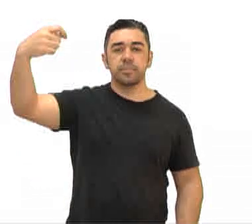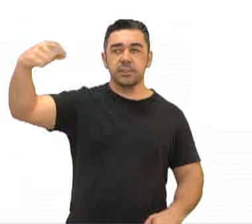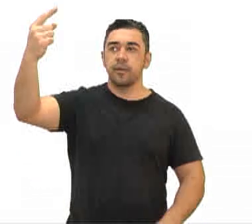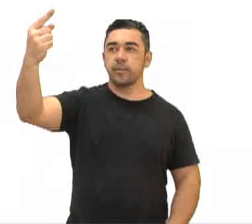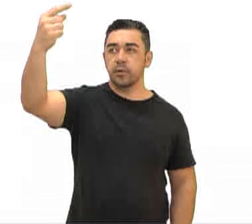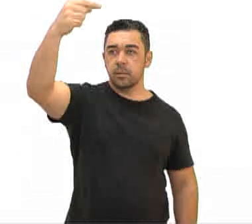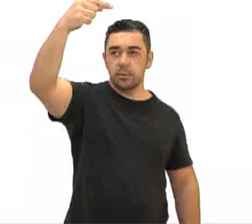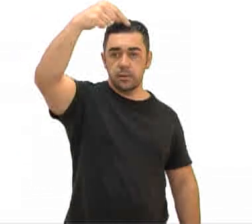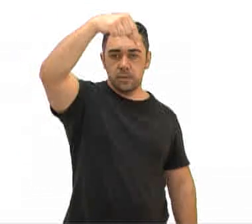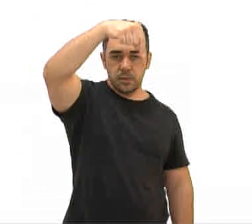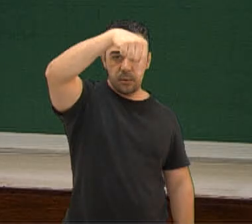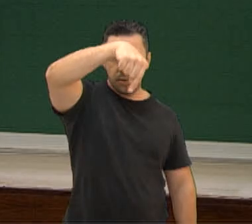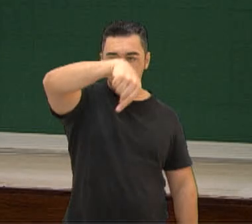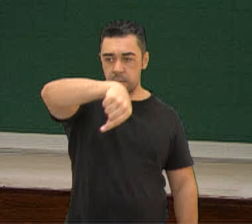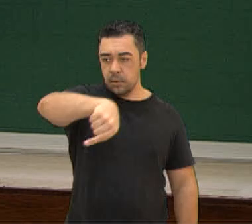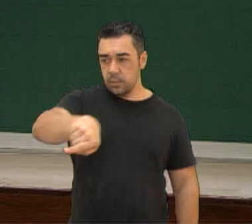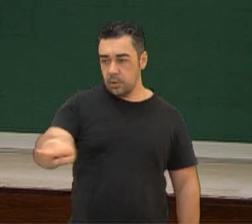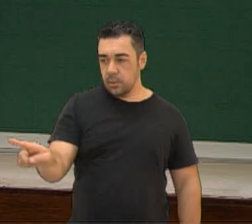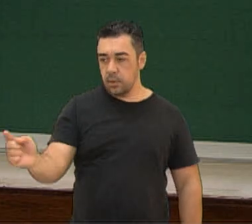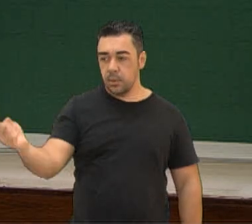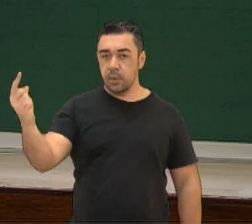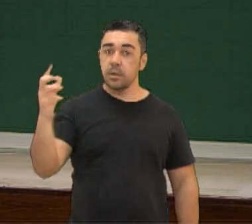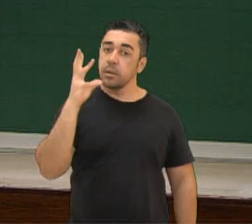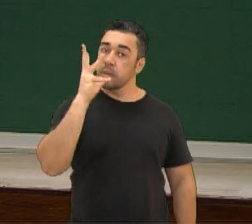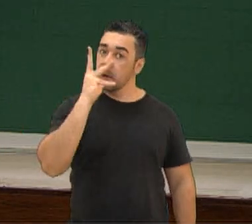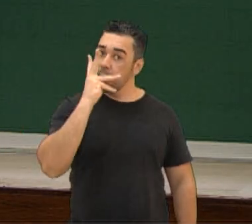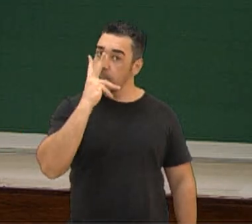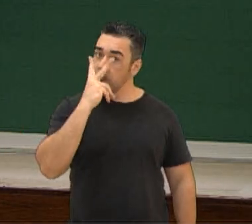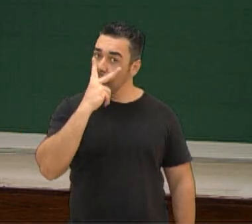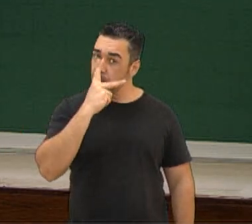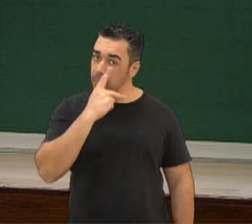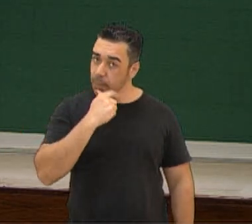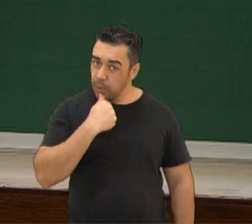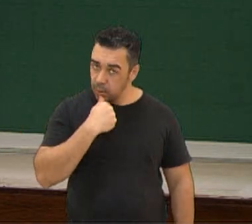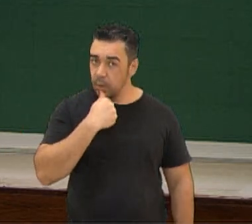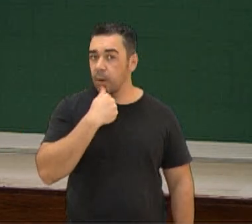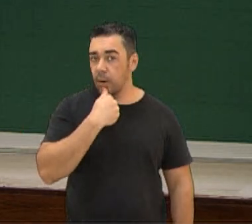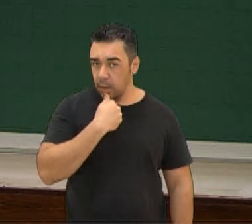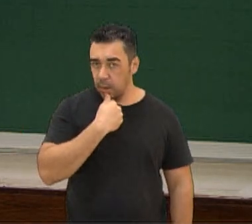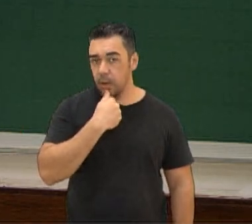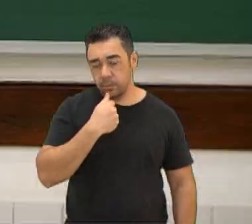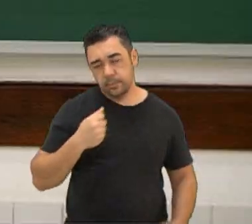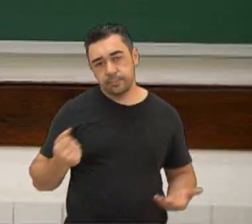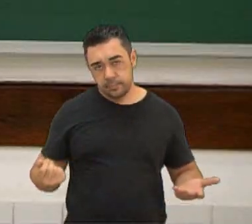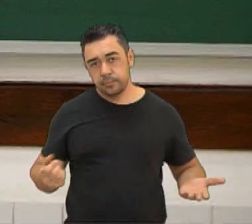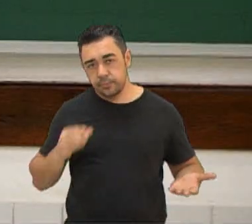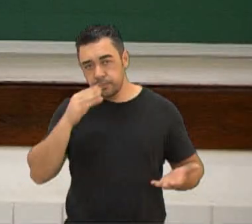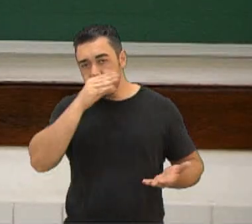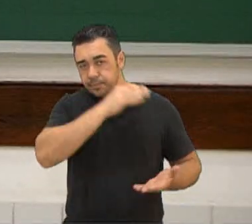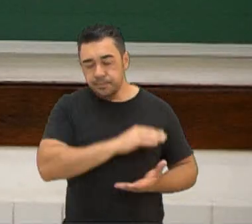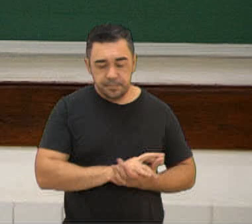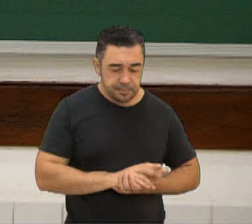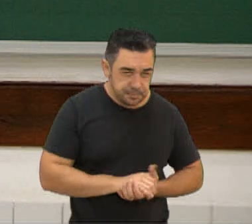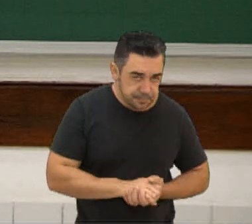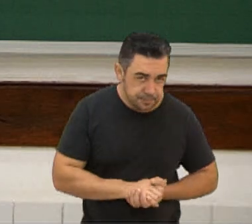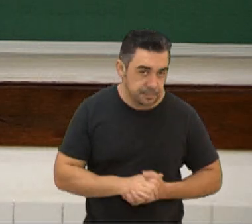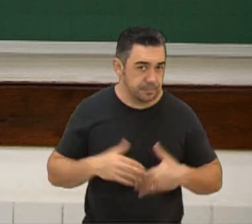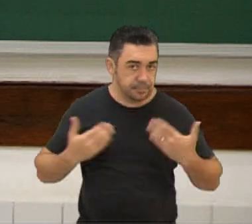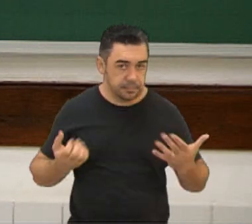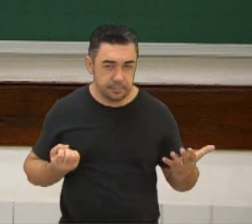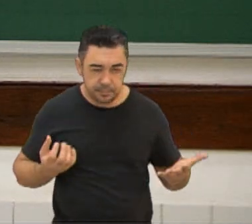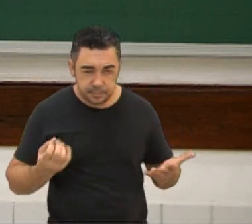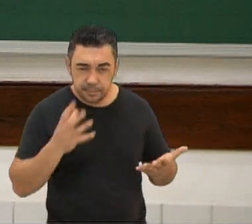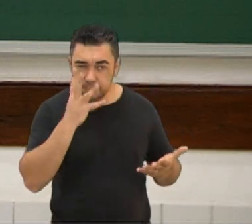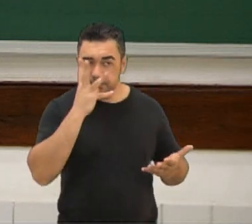Atlântico e o Índico. Essas viagens duravam muito tempo, é claro, né? E com essas viagens durando